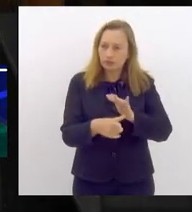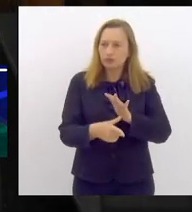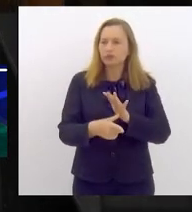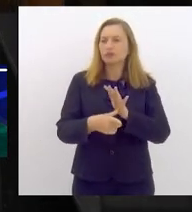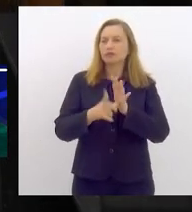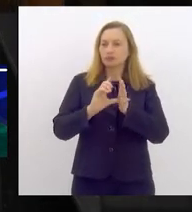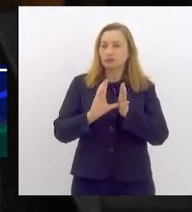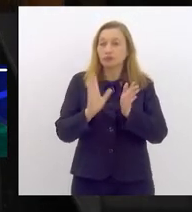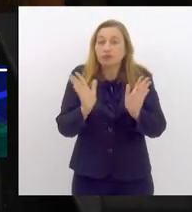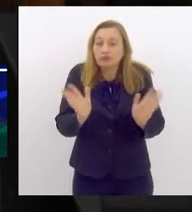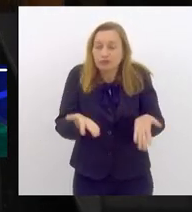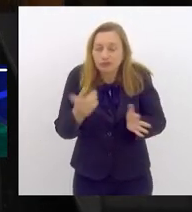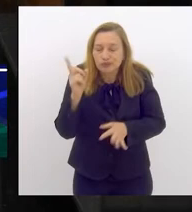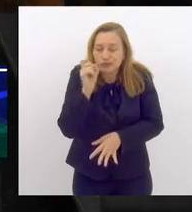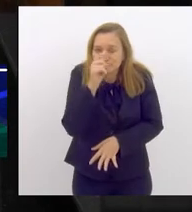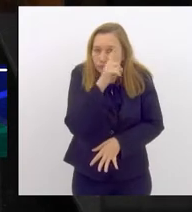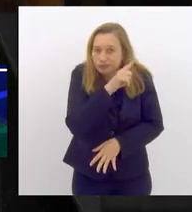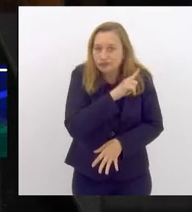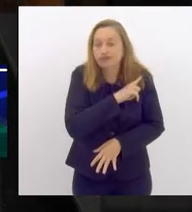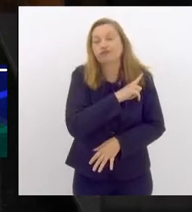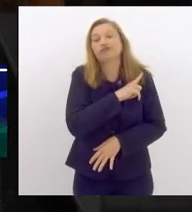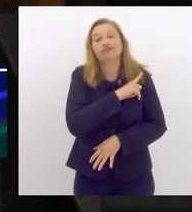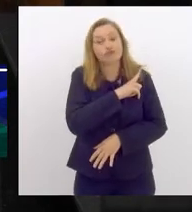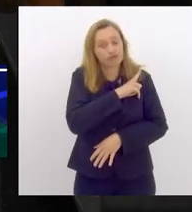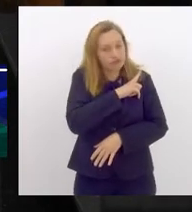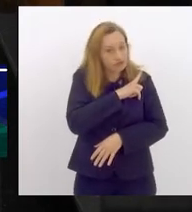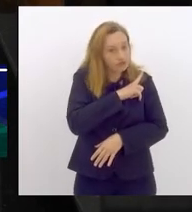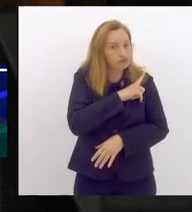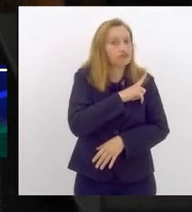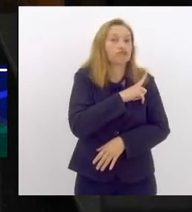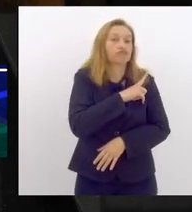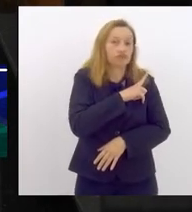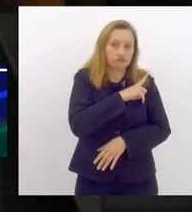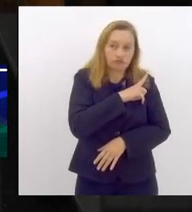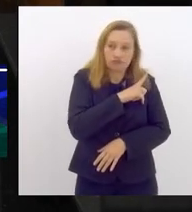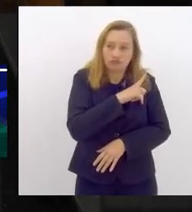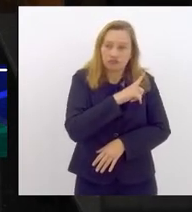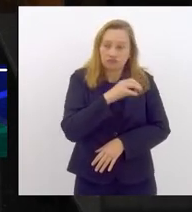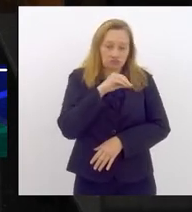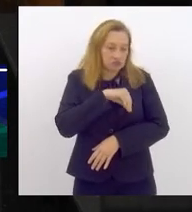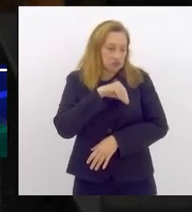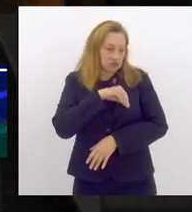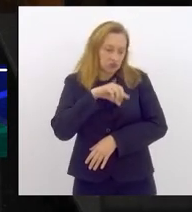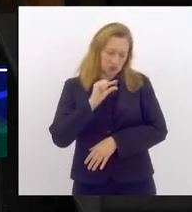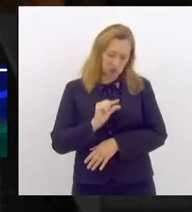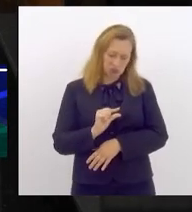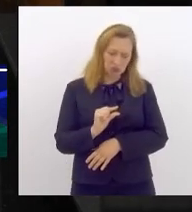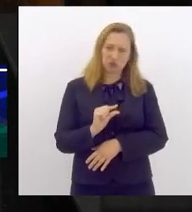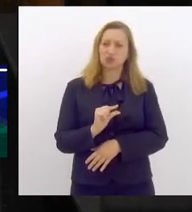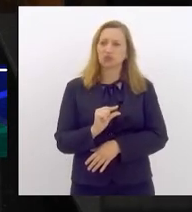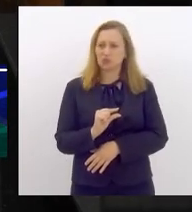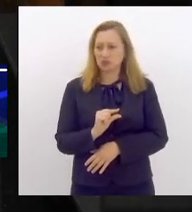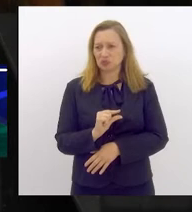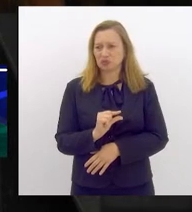hoje tá uma dificuldade horrorosa um dos salários Bis